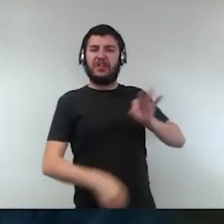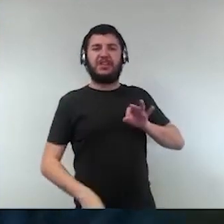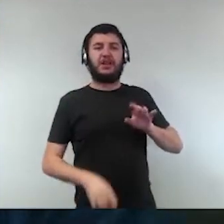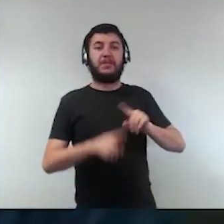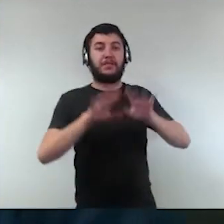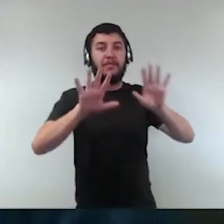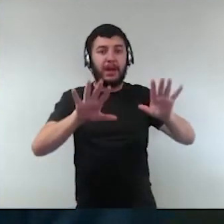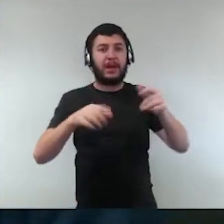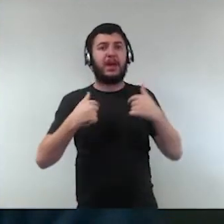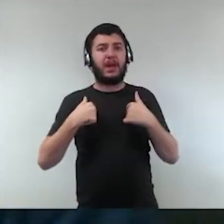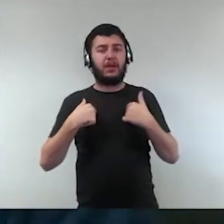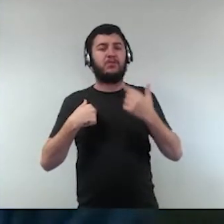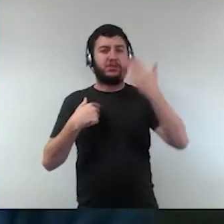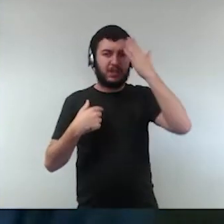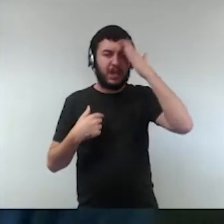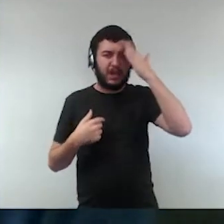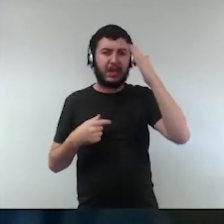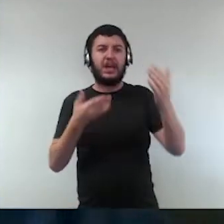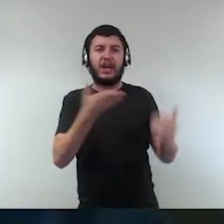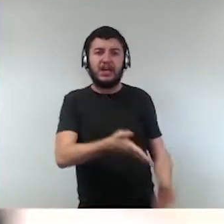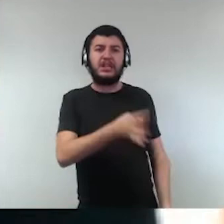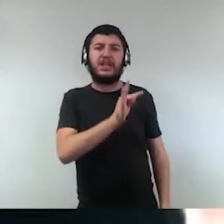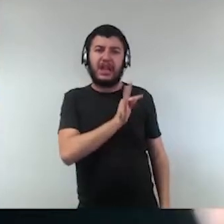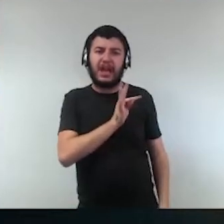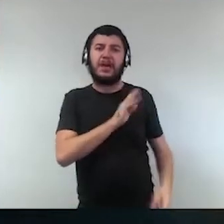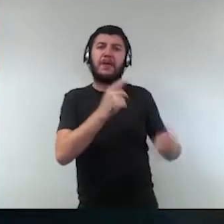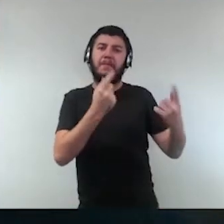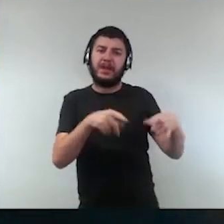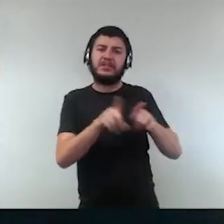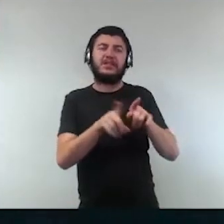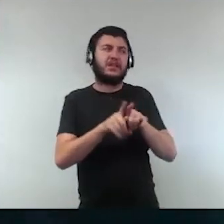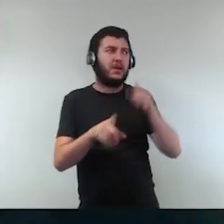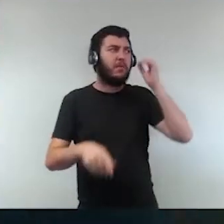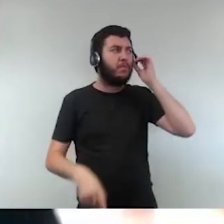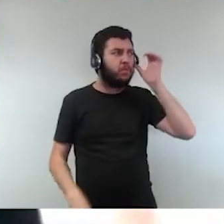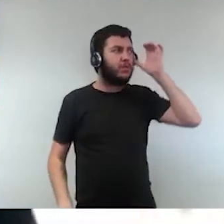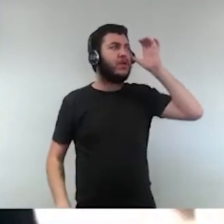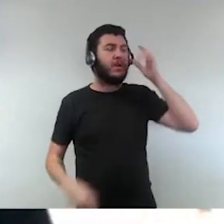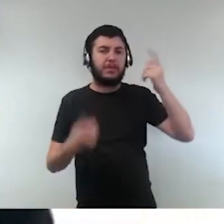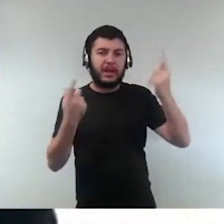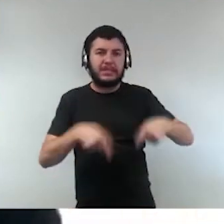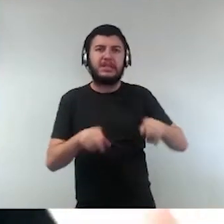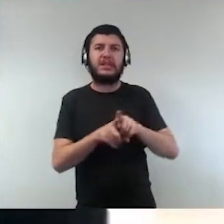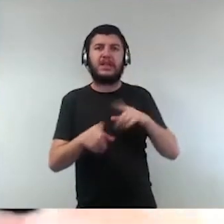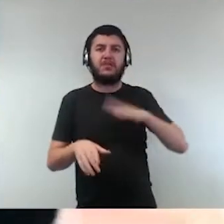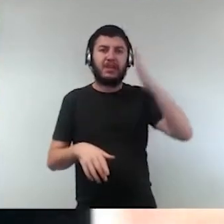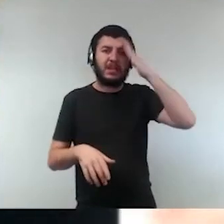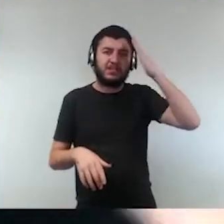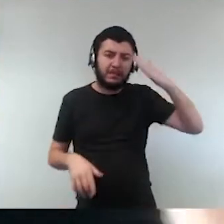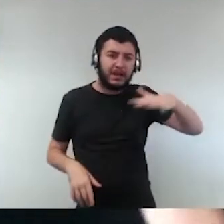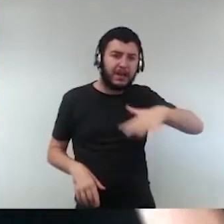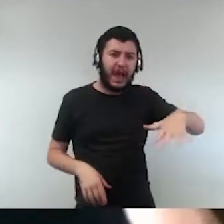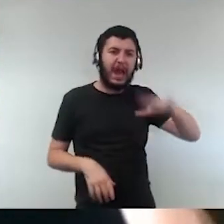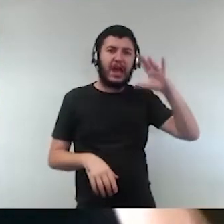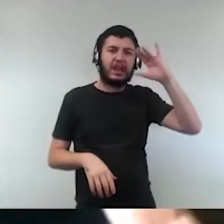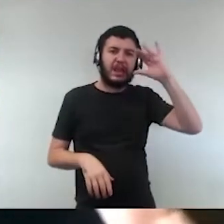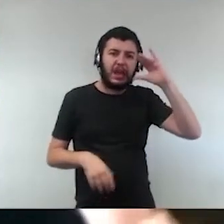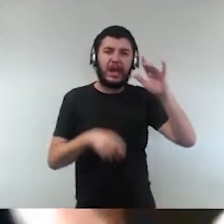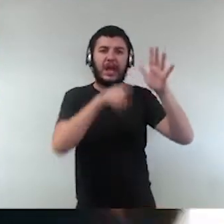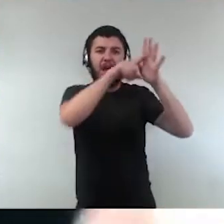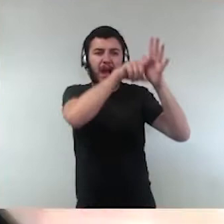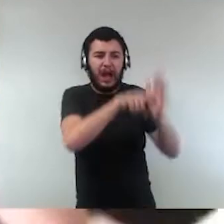que exige conhecimento científico, me parece que isso não vai mais ser aceito. Perceba que esse é um impacto mais de mudança